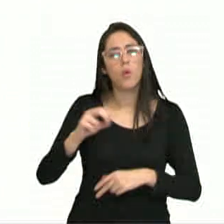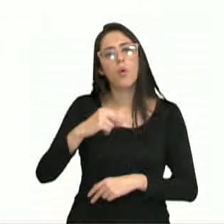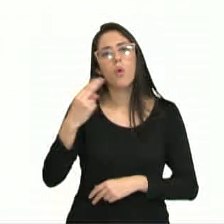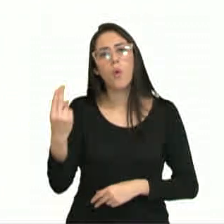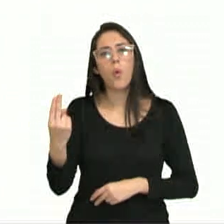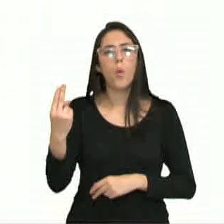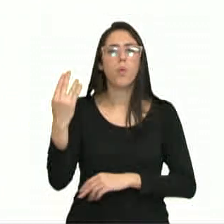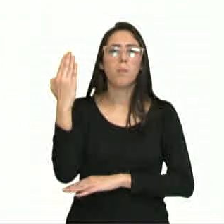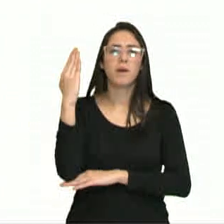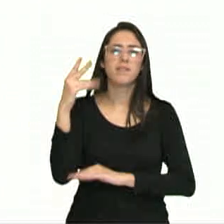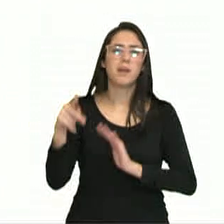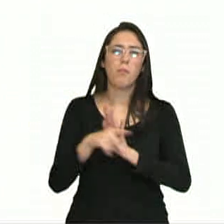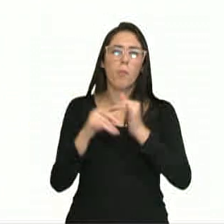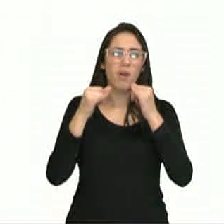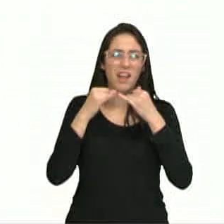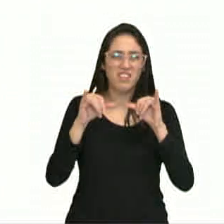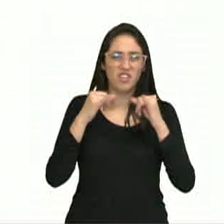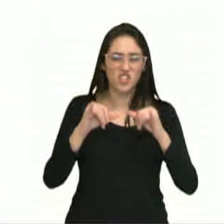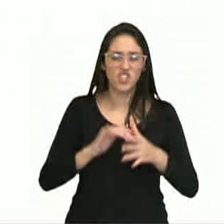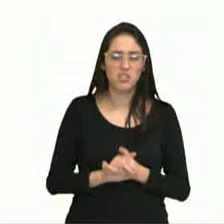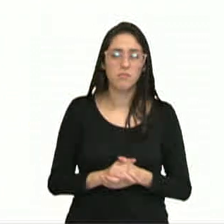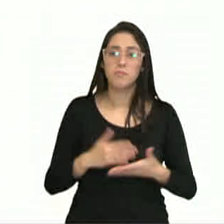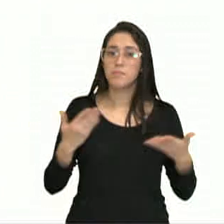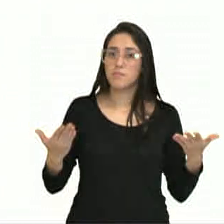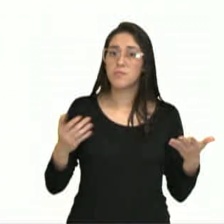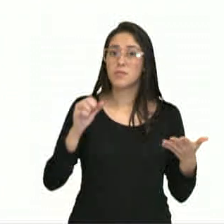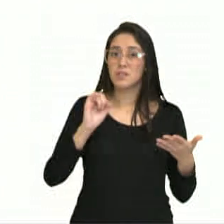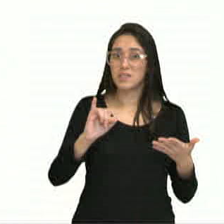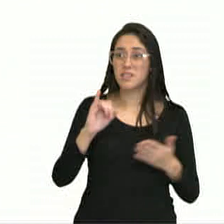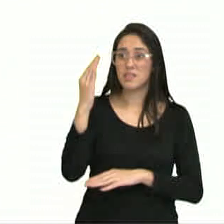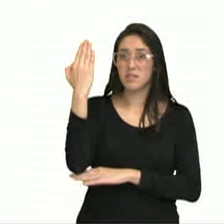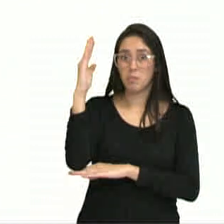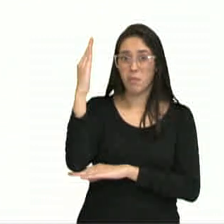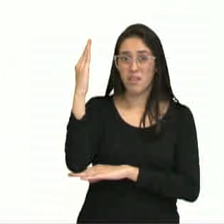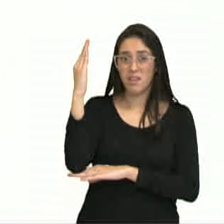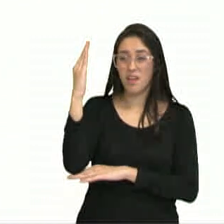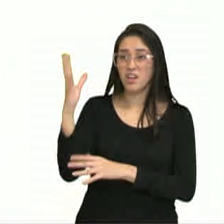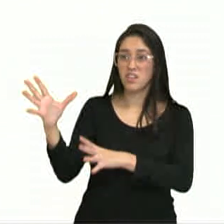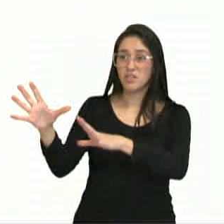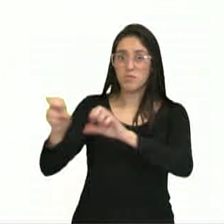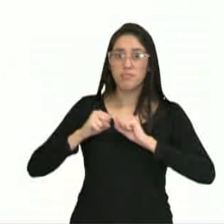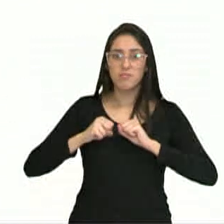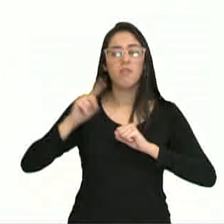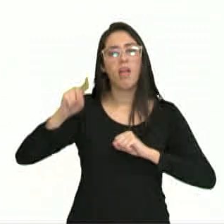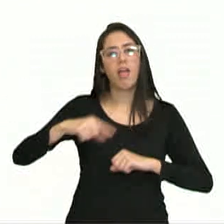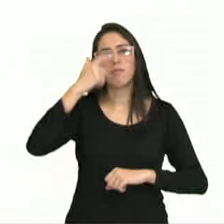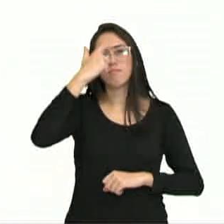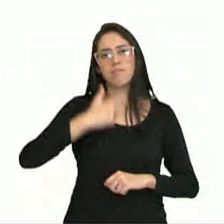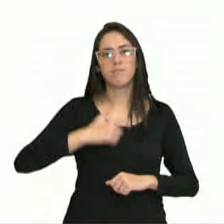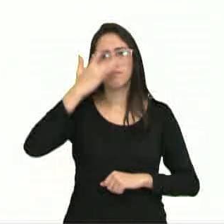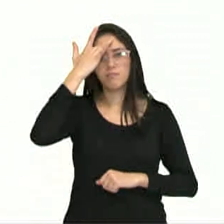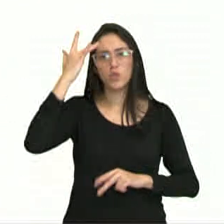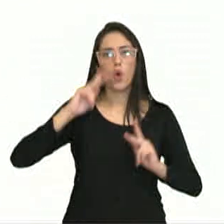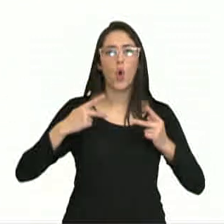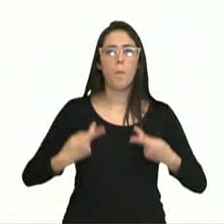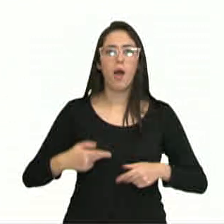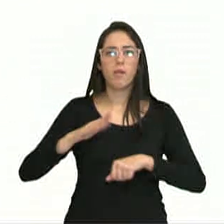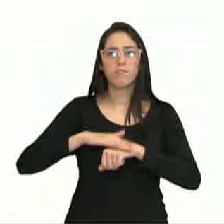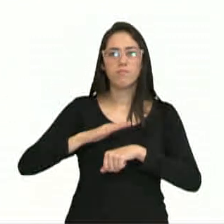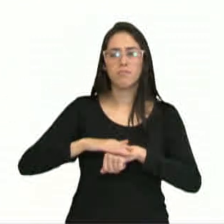energia. Então, tudo relacionado à retirada da madeira, relacionado ao ser humano. E foi necessário? Foi